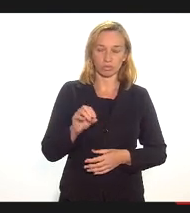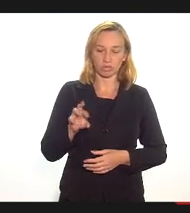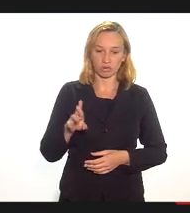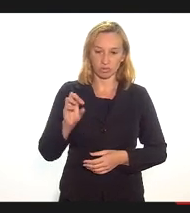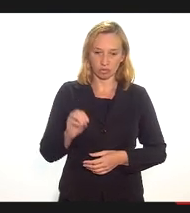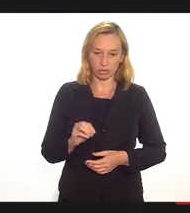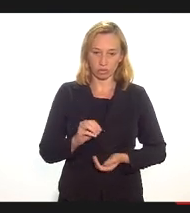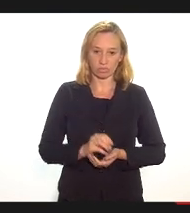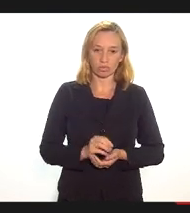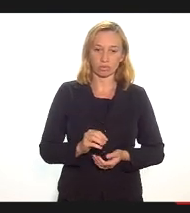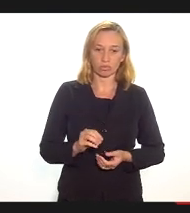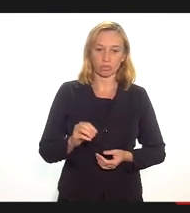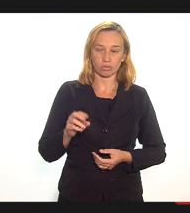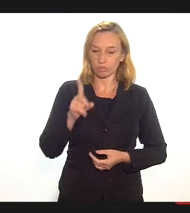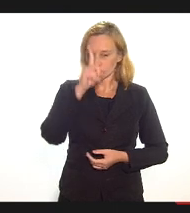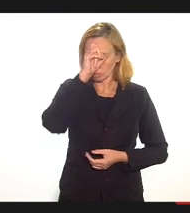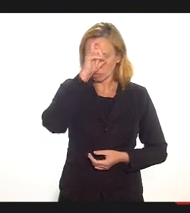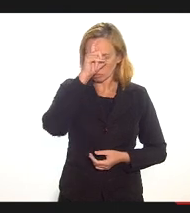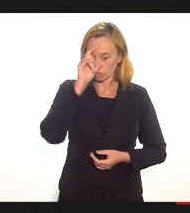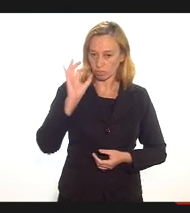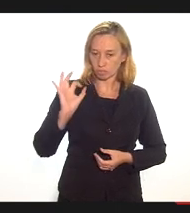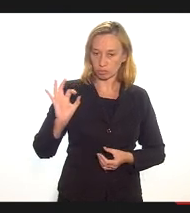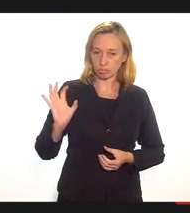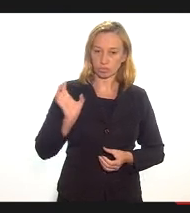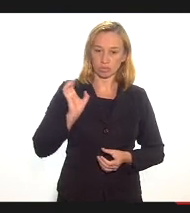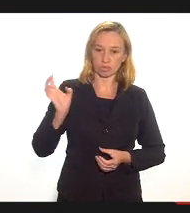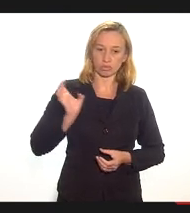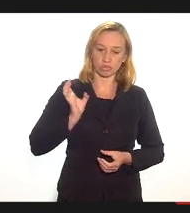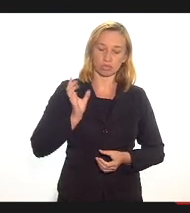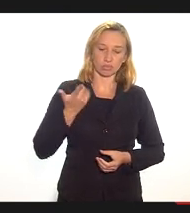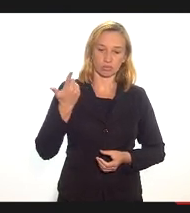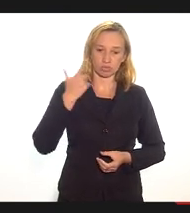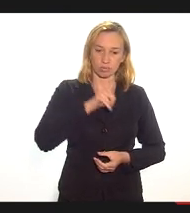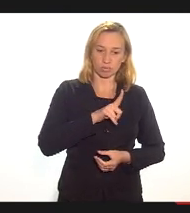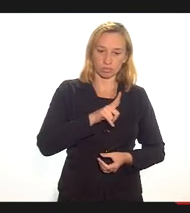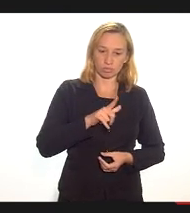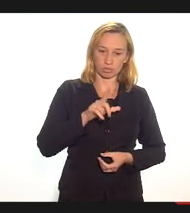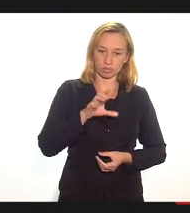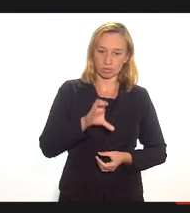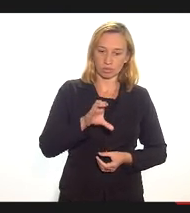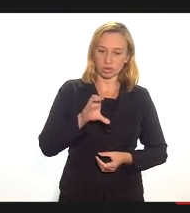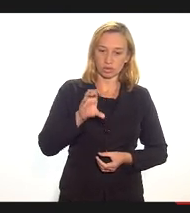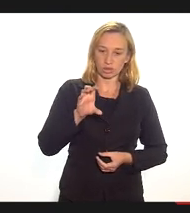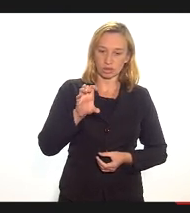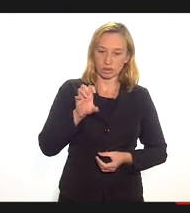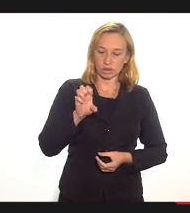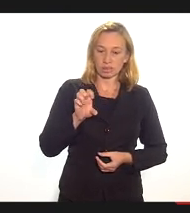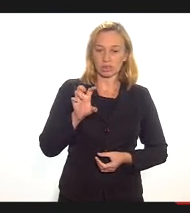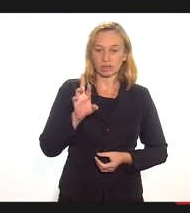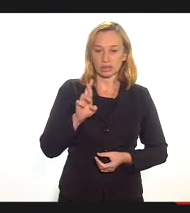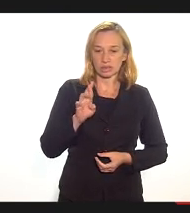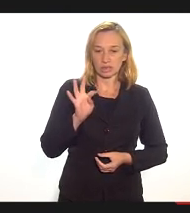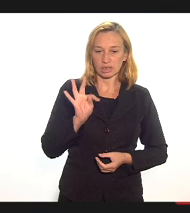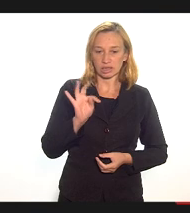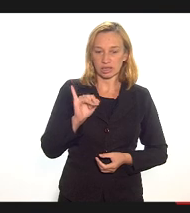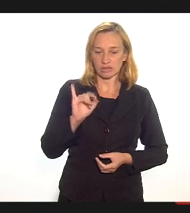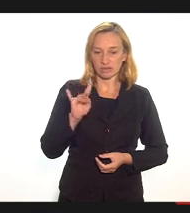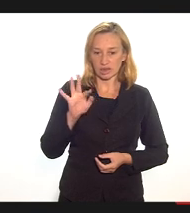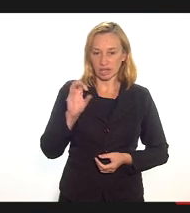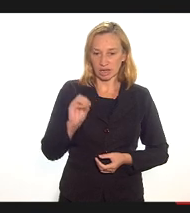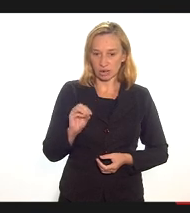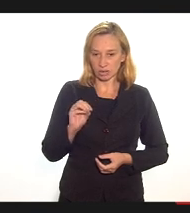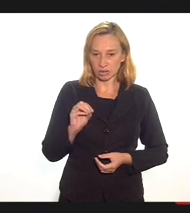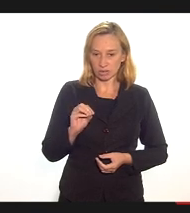hospitais de excelência ganham certificados do SEBAS, e a partir desse certificado eles deixam de promover